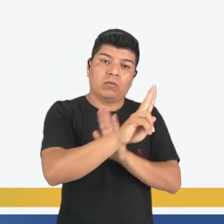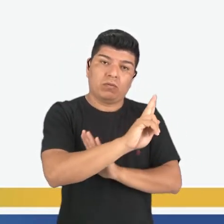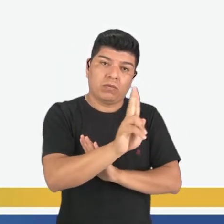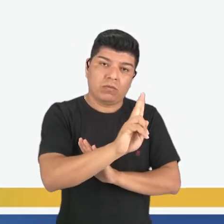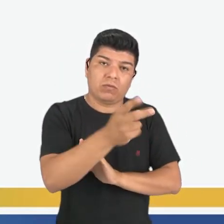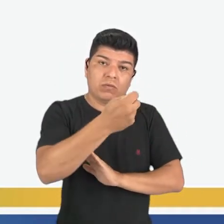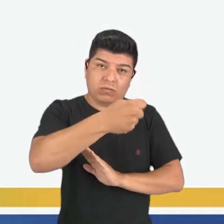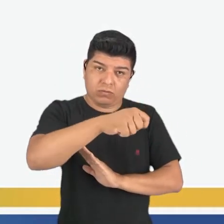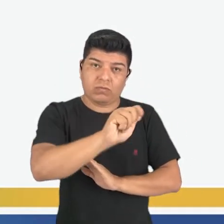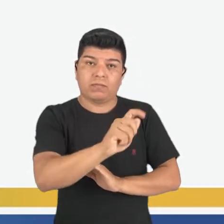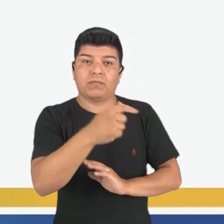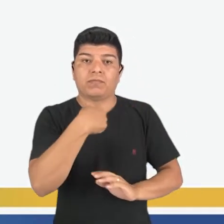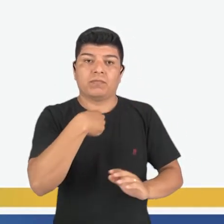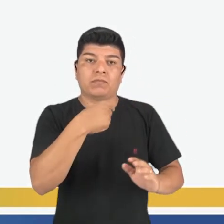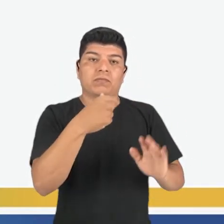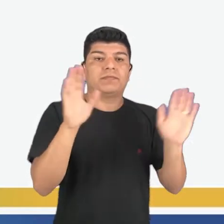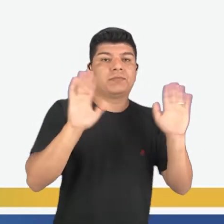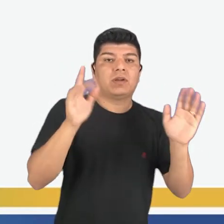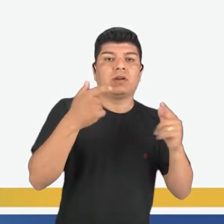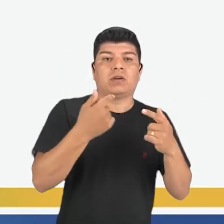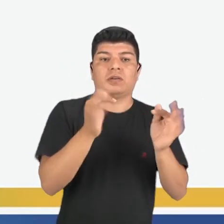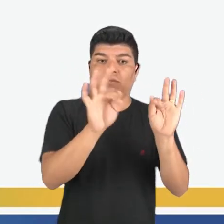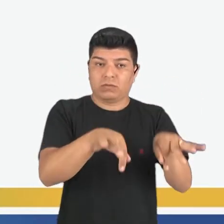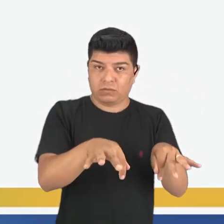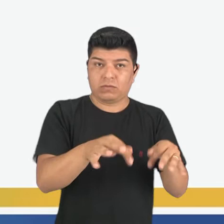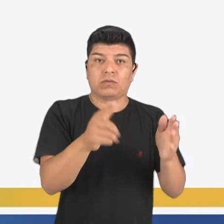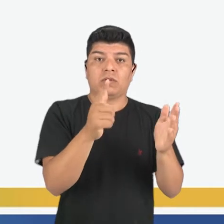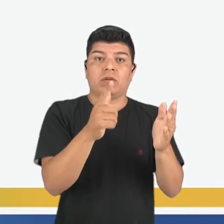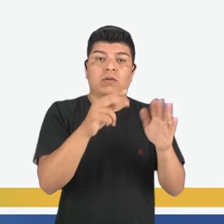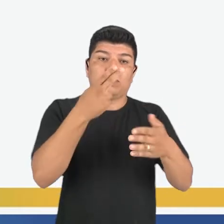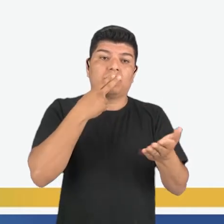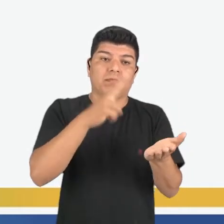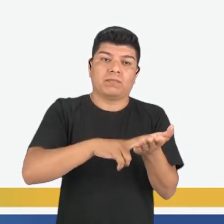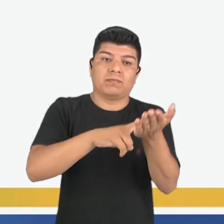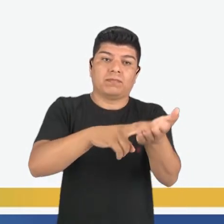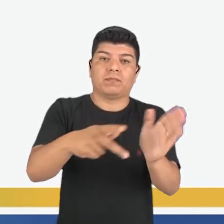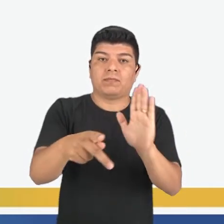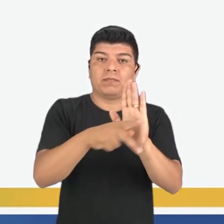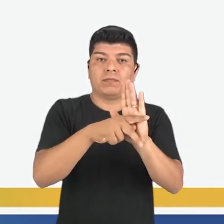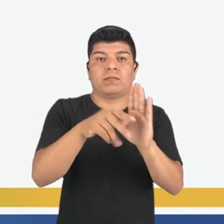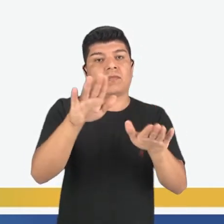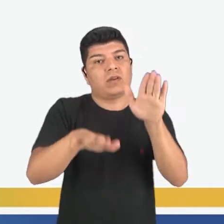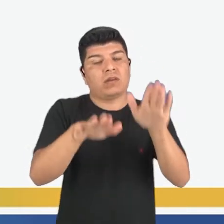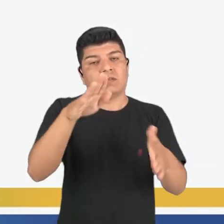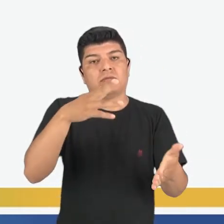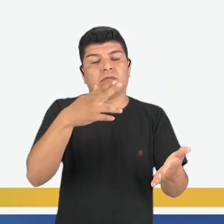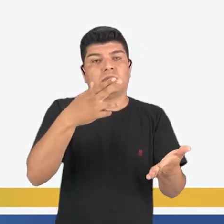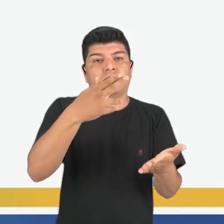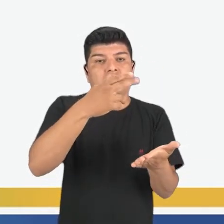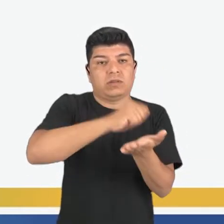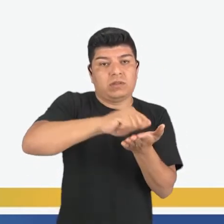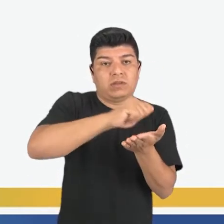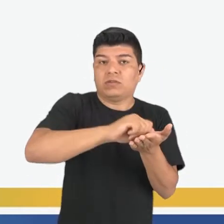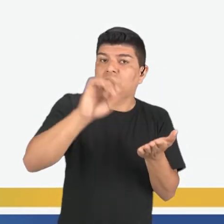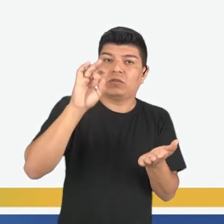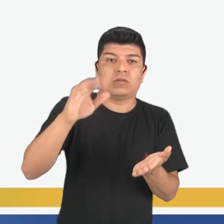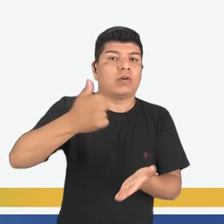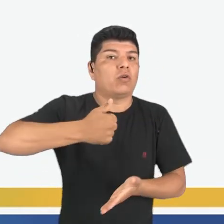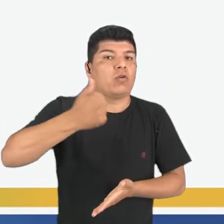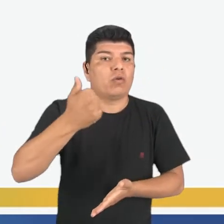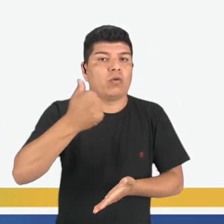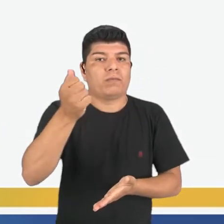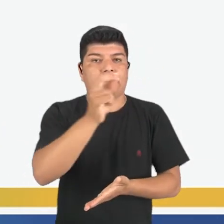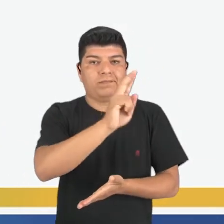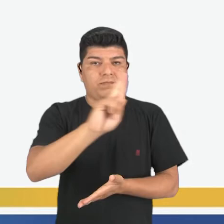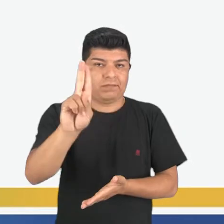das saudações de despedida. Nas cartas pessoais, geralmente é escrito somente o primeiro